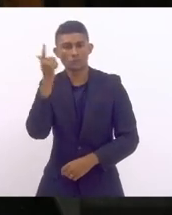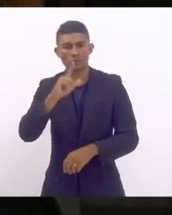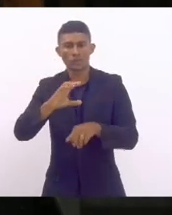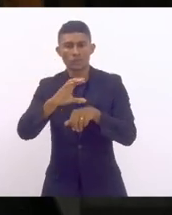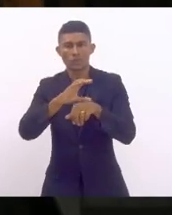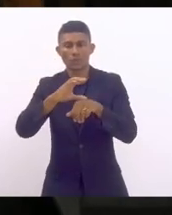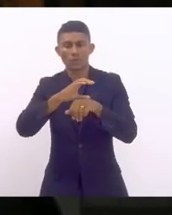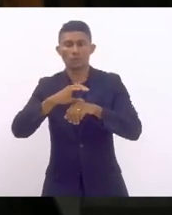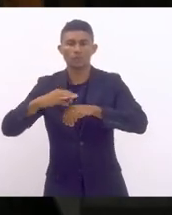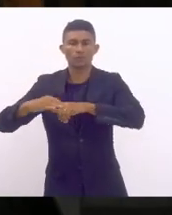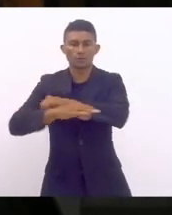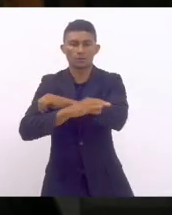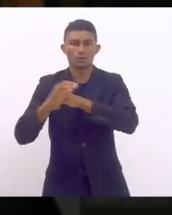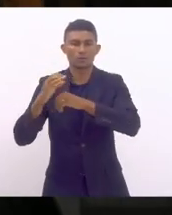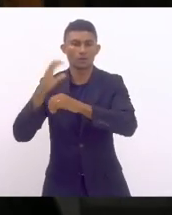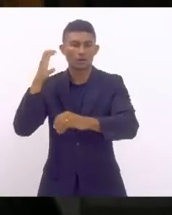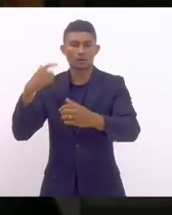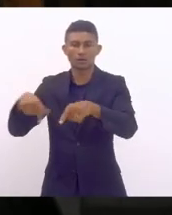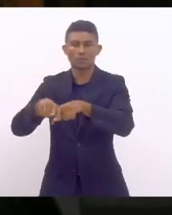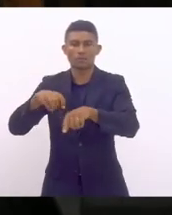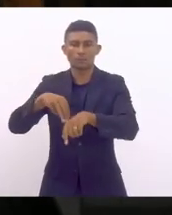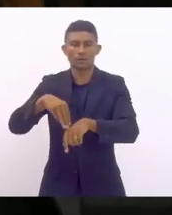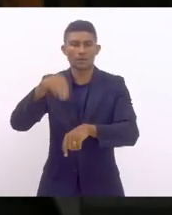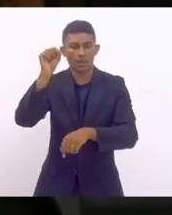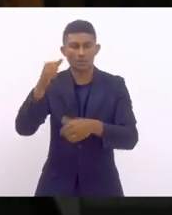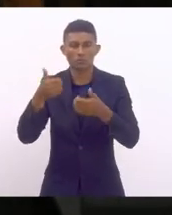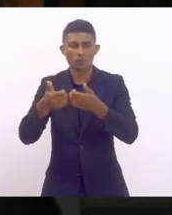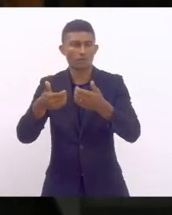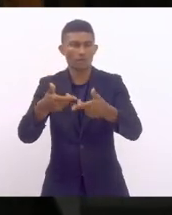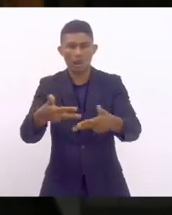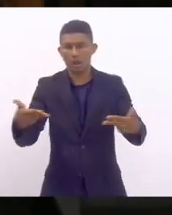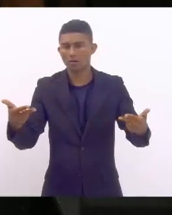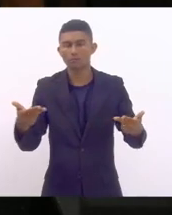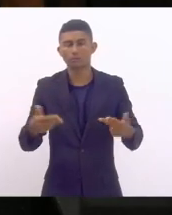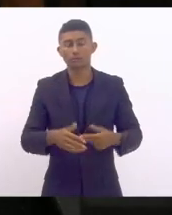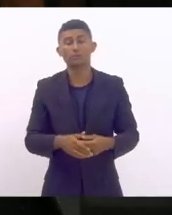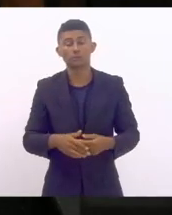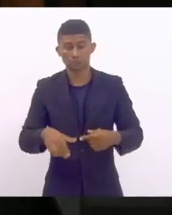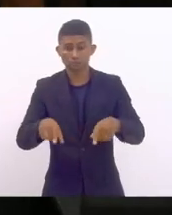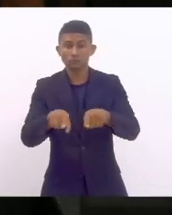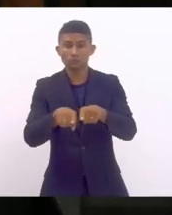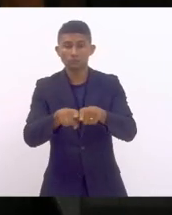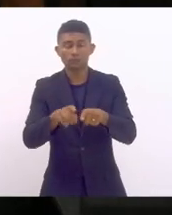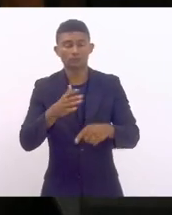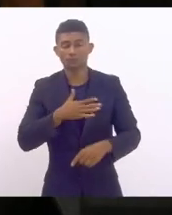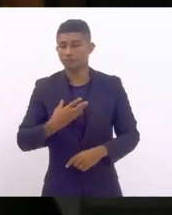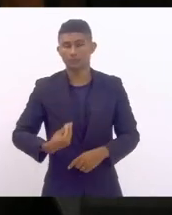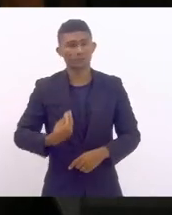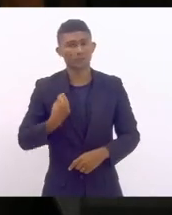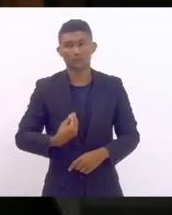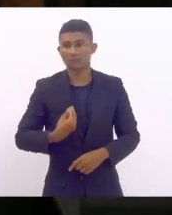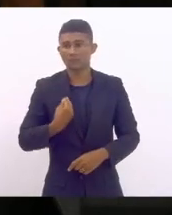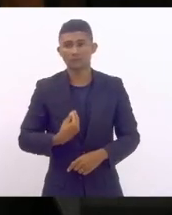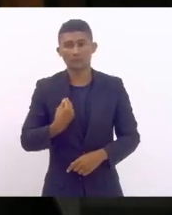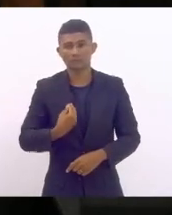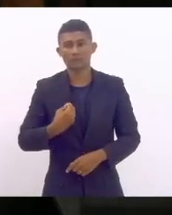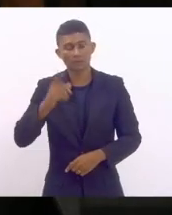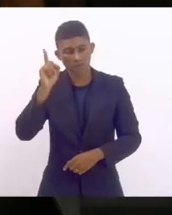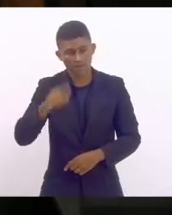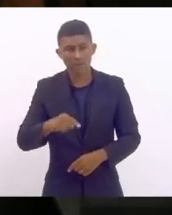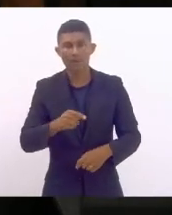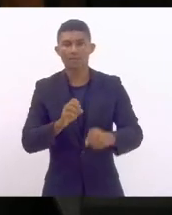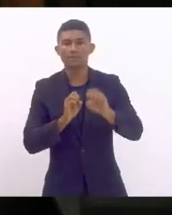curso de engenharia e o meu mestrado em Transportes enfim eu devo a minha vida é um incêndio